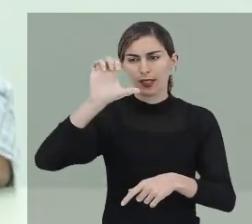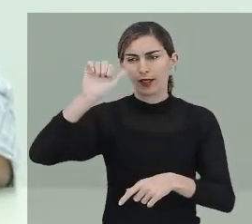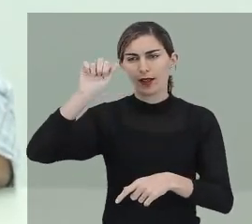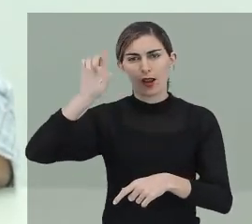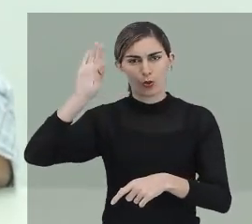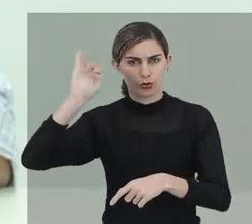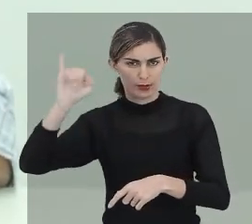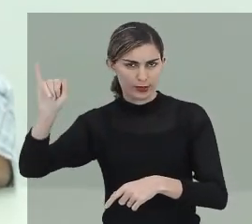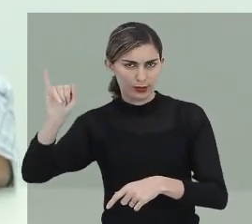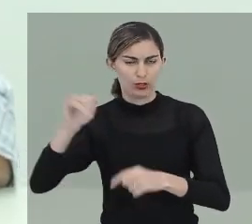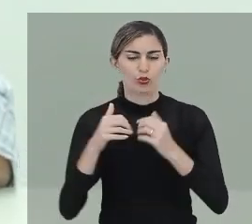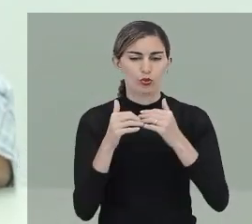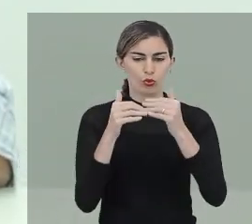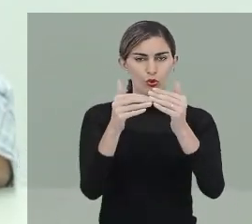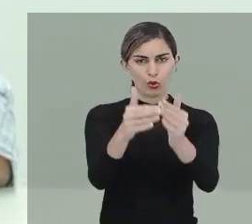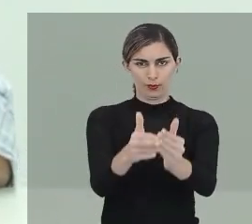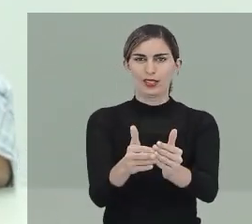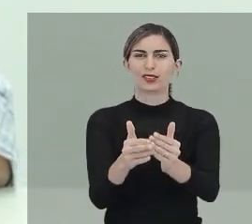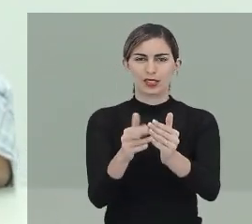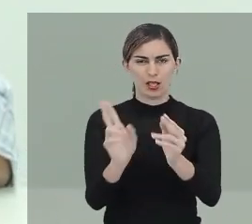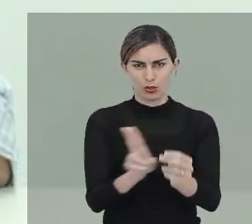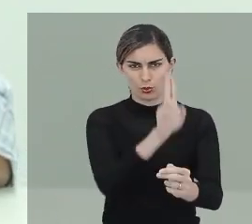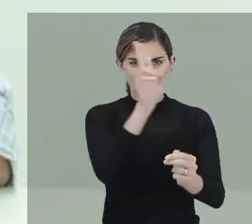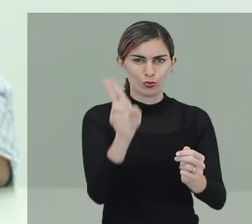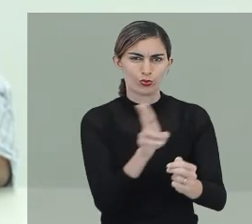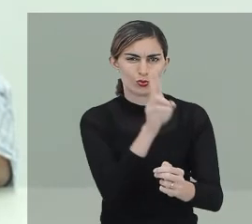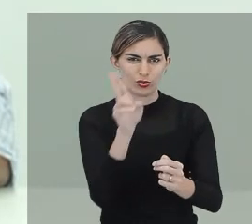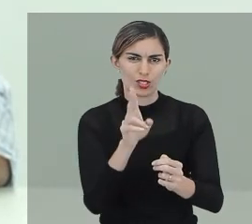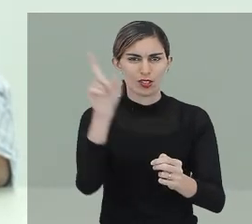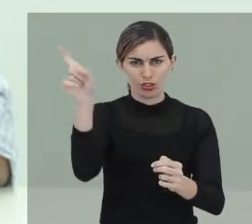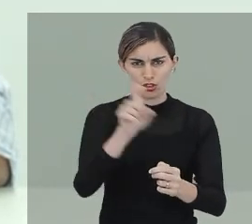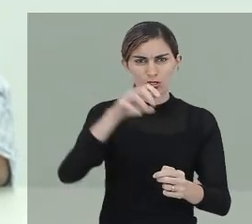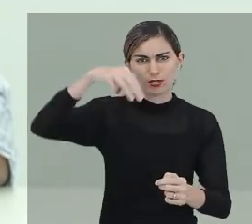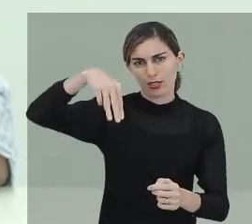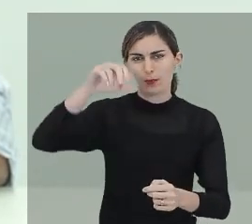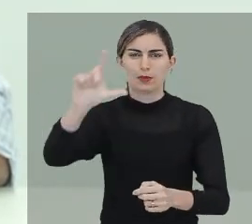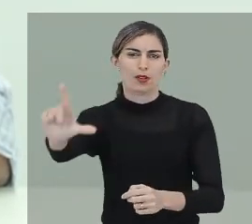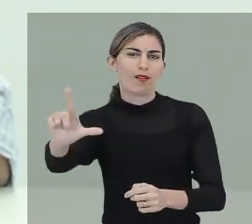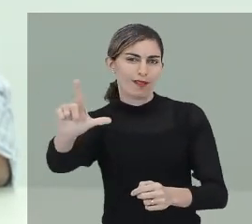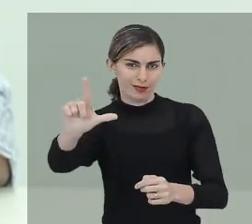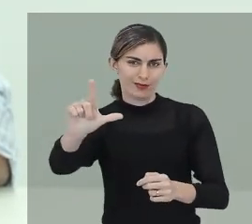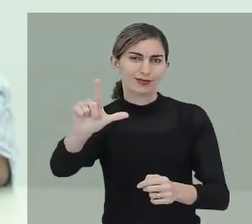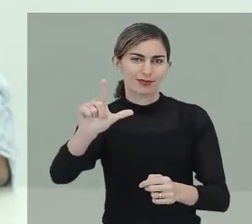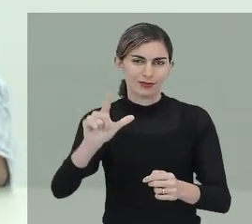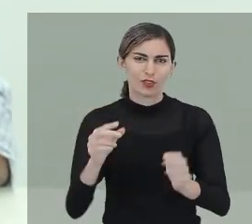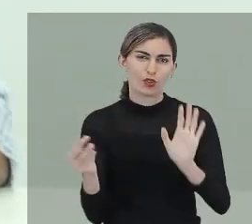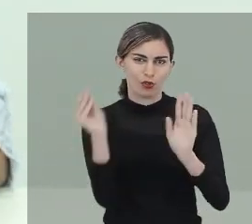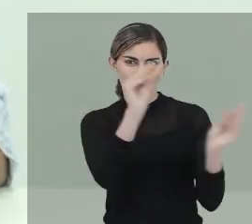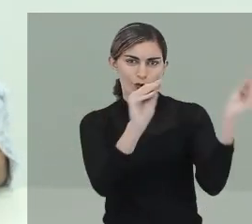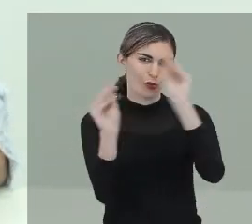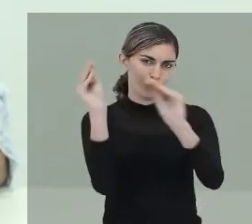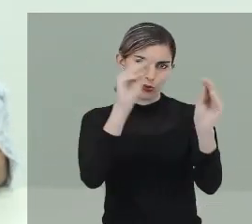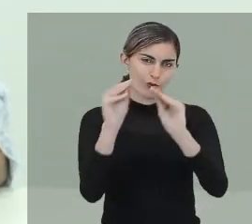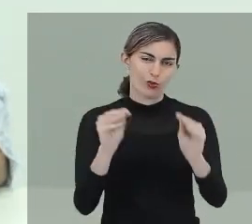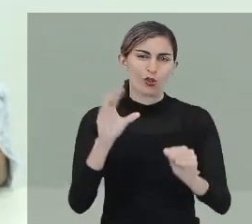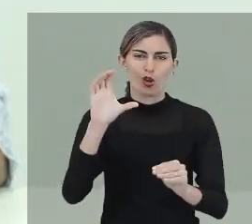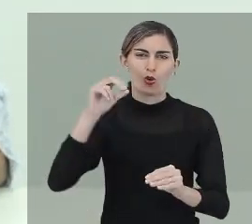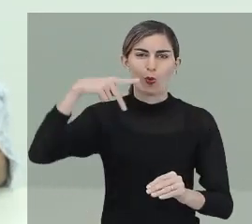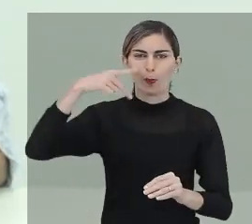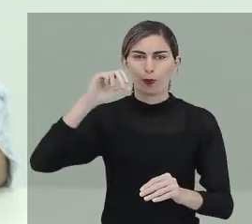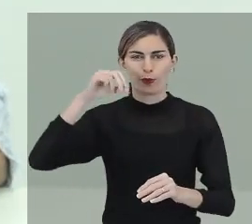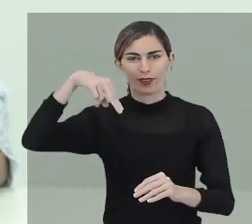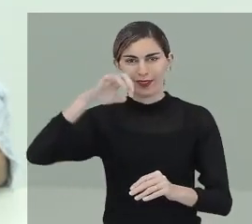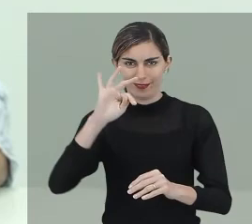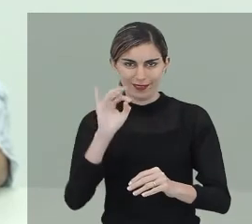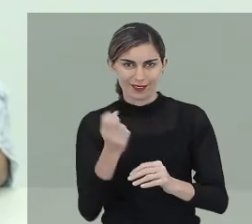vou começar a usar o XML Layout para colocar os nossos componentes, ao invés de colocar eles